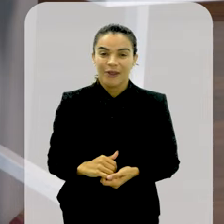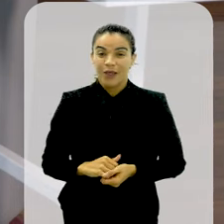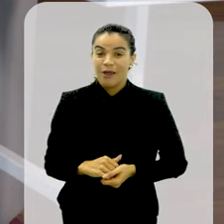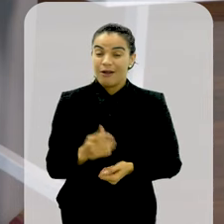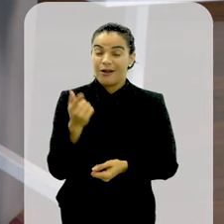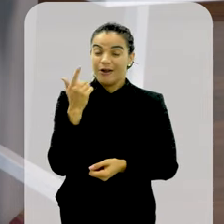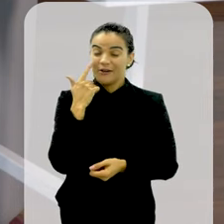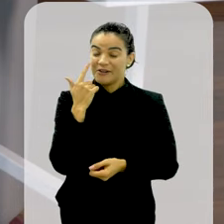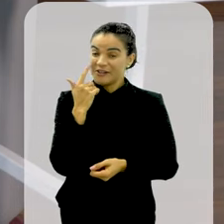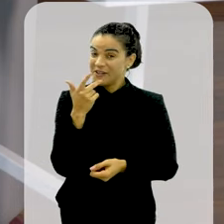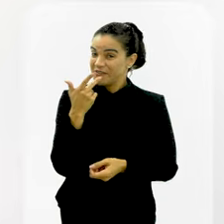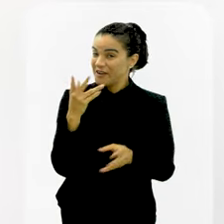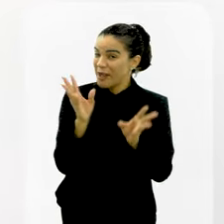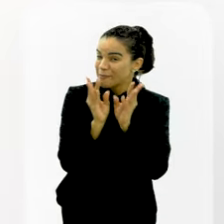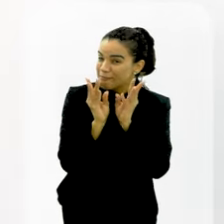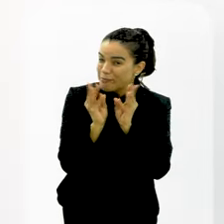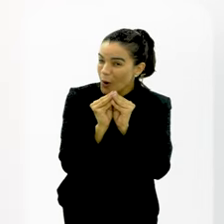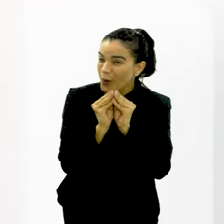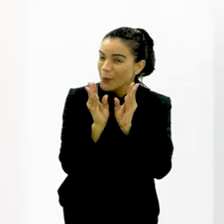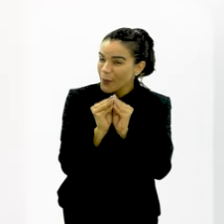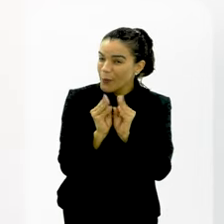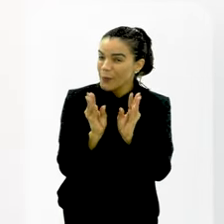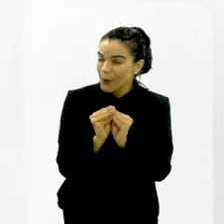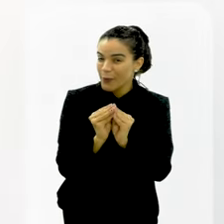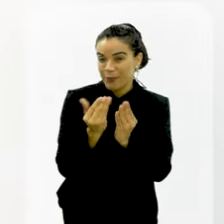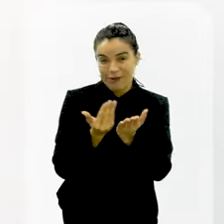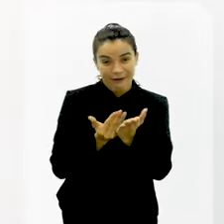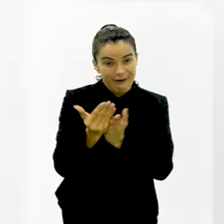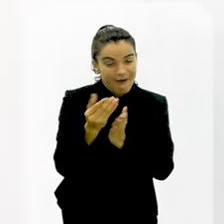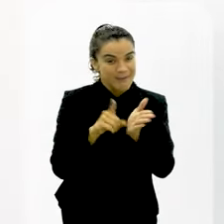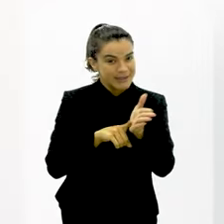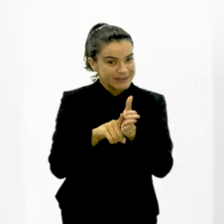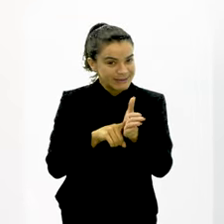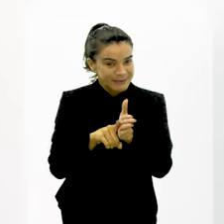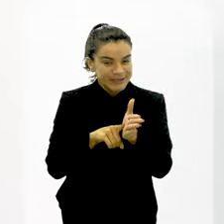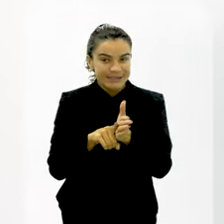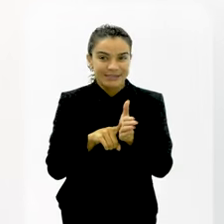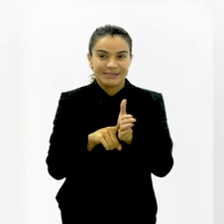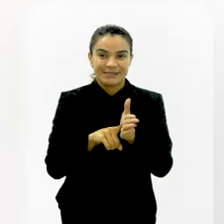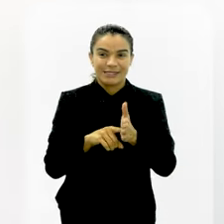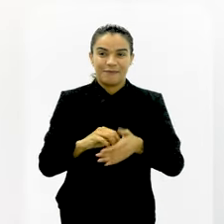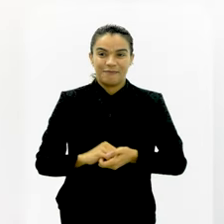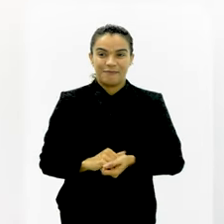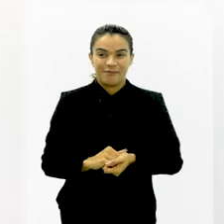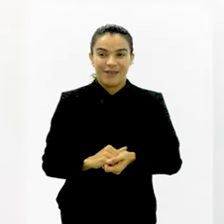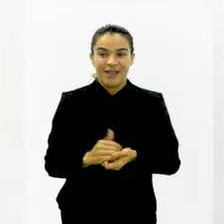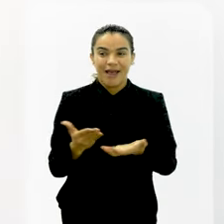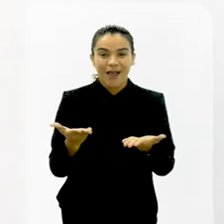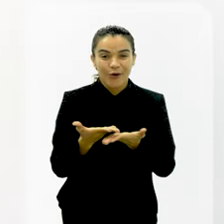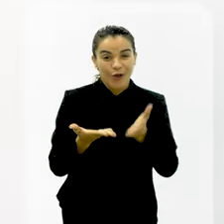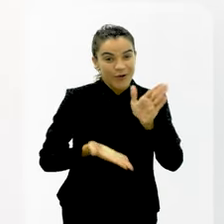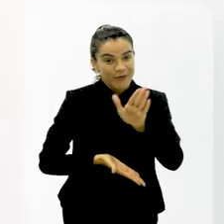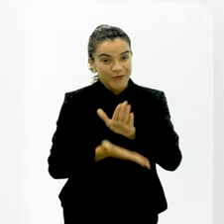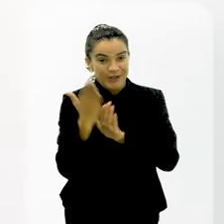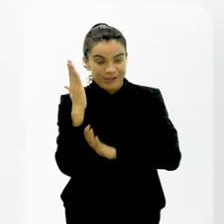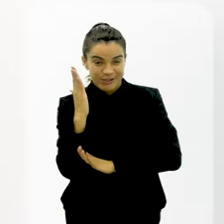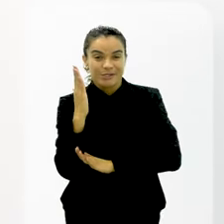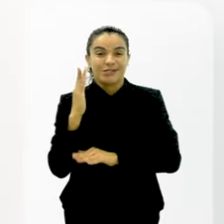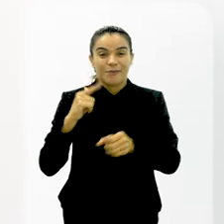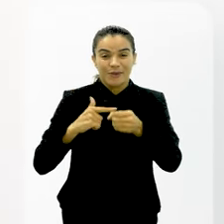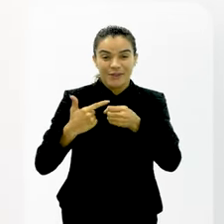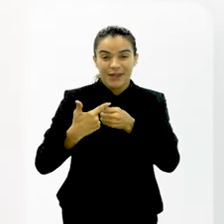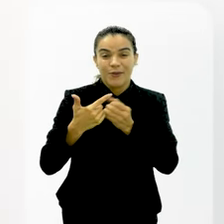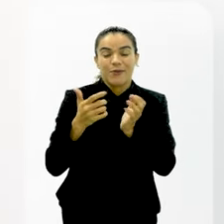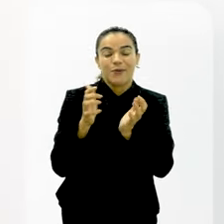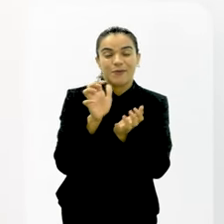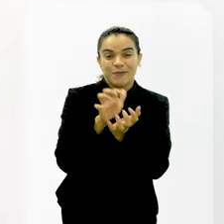frente. Olha, eu vou falar bem pouco, porque a gente está no início de pesquisa. Eu vou estar fazendo mais uma viagem agora